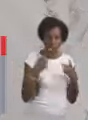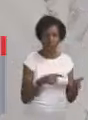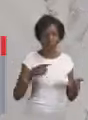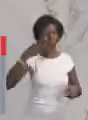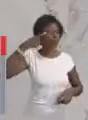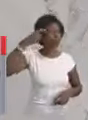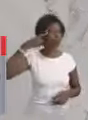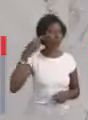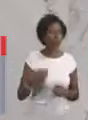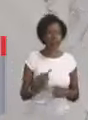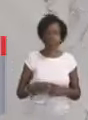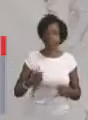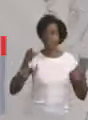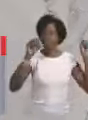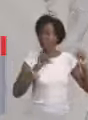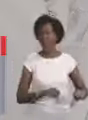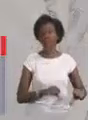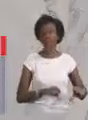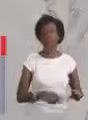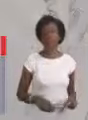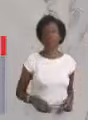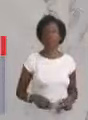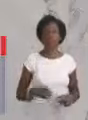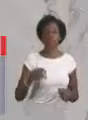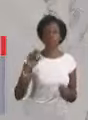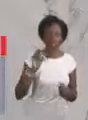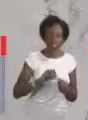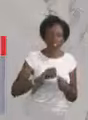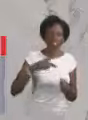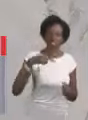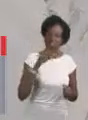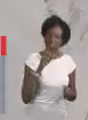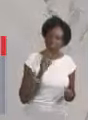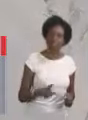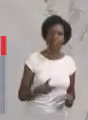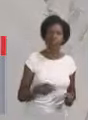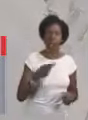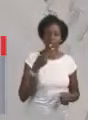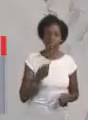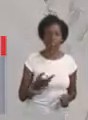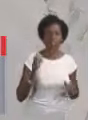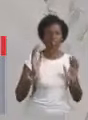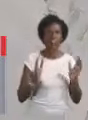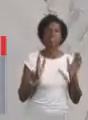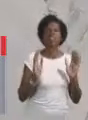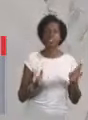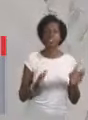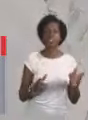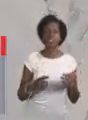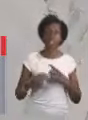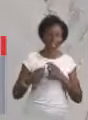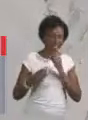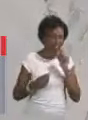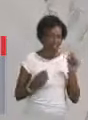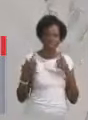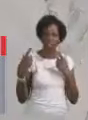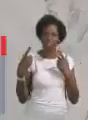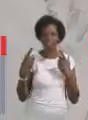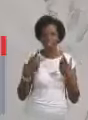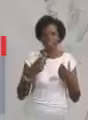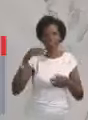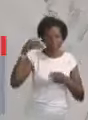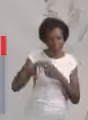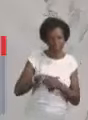Dória porque o dor é um mal maior nós vamos fazer o pessoal já manifestou o voto crítico ao Márcio